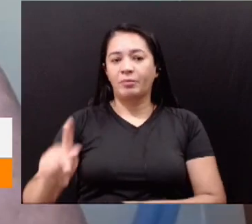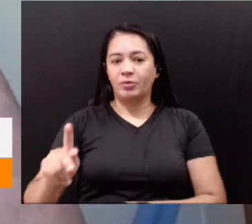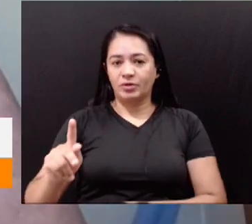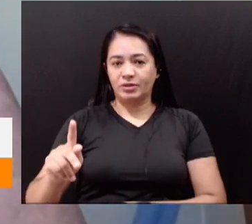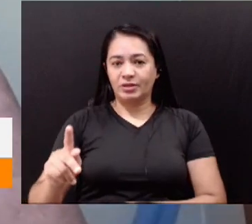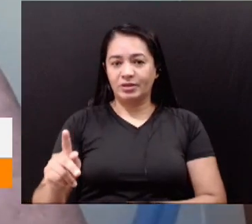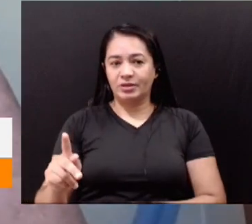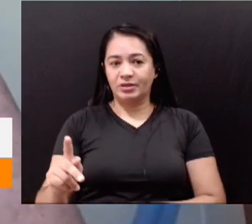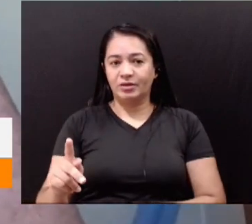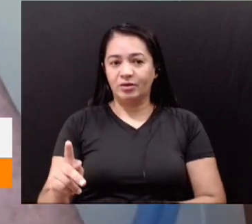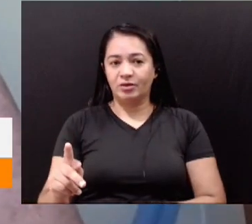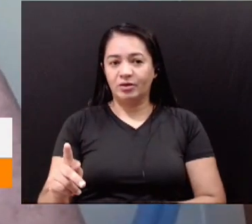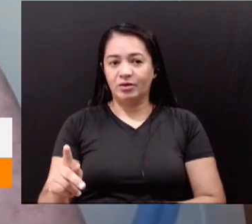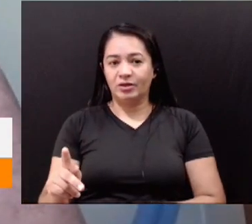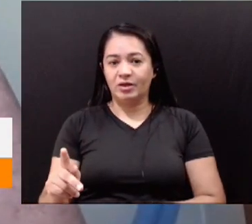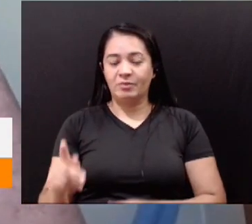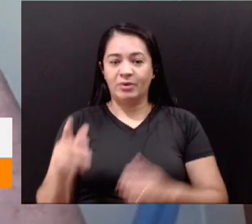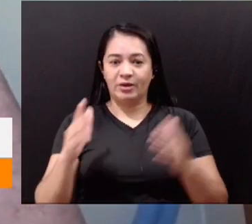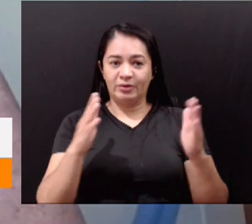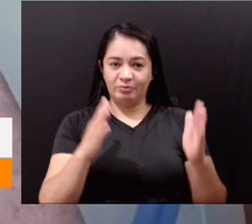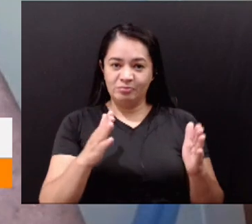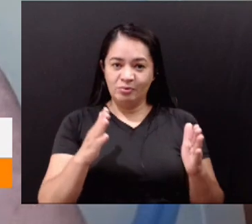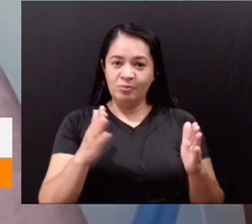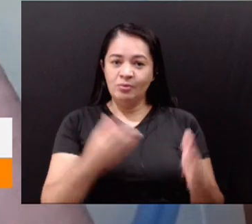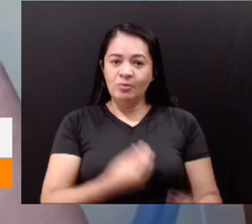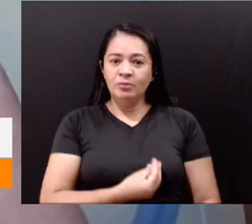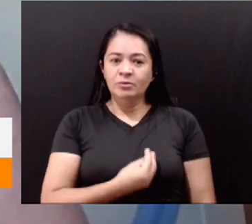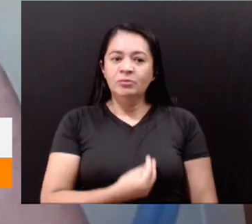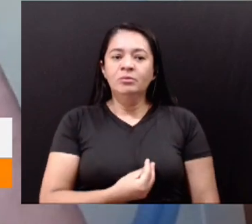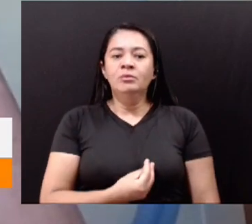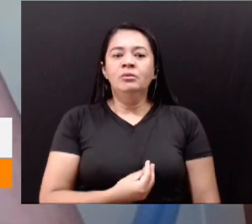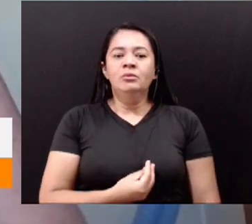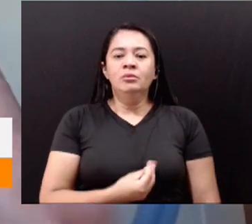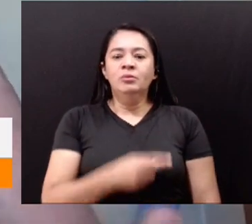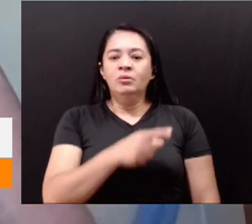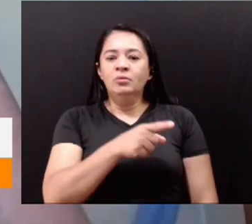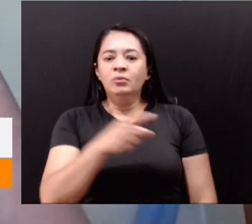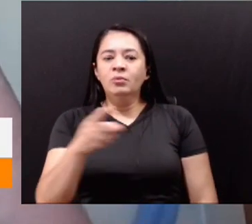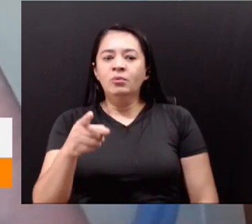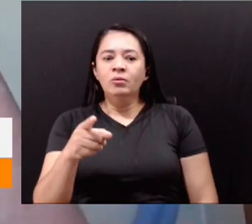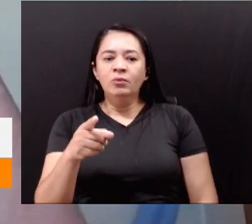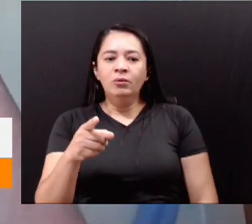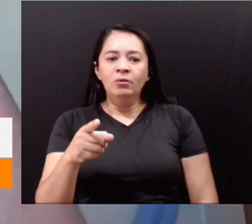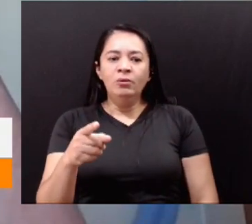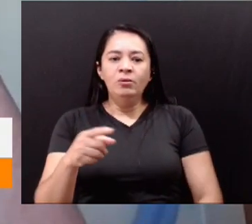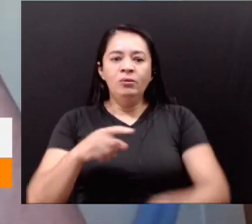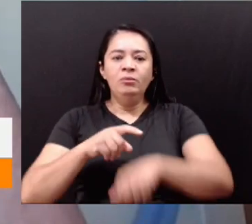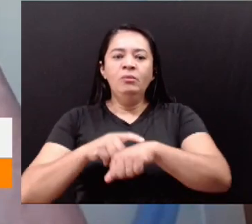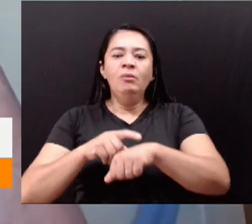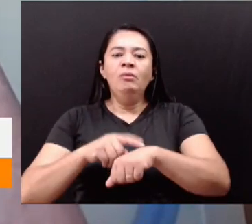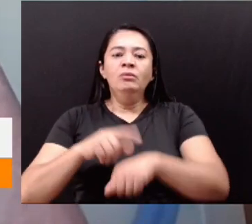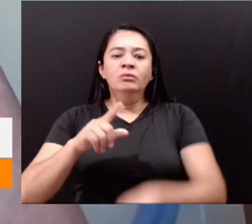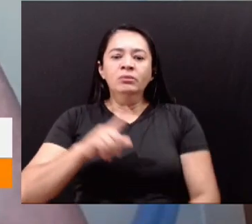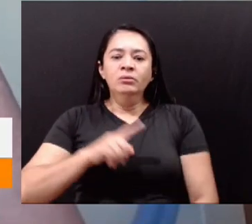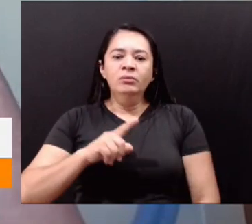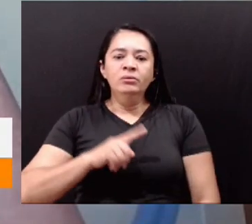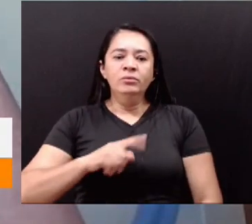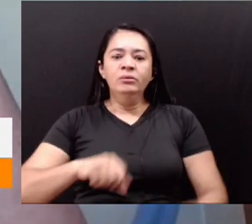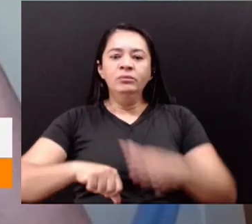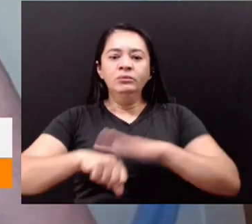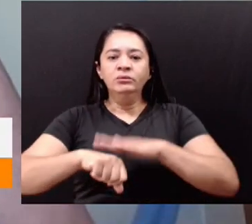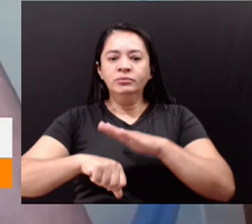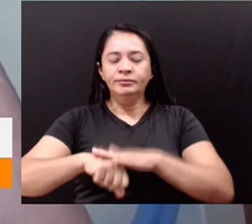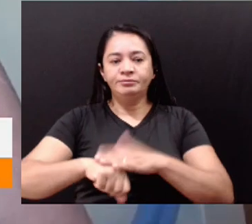essa fase da vida é você ter tempo para fazer outras coisas, é